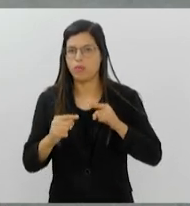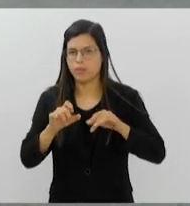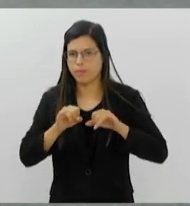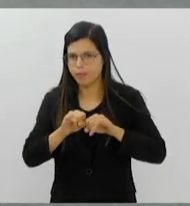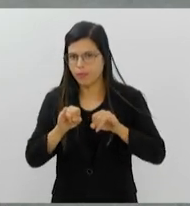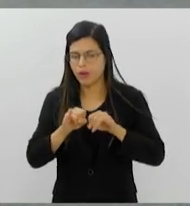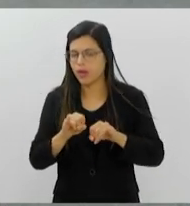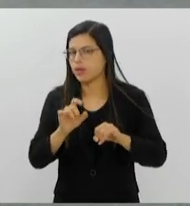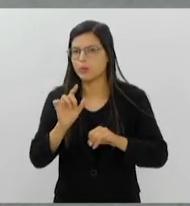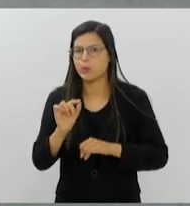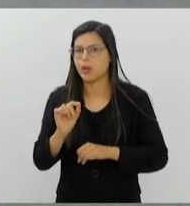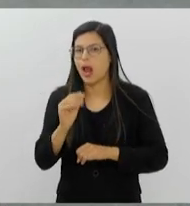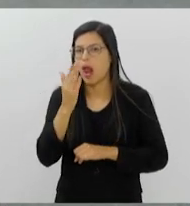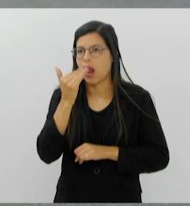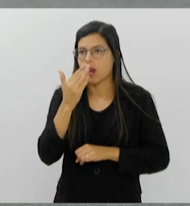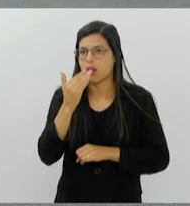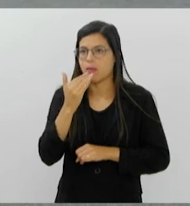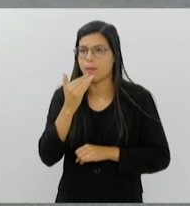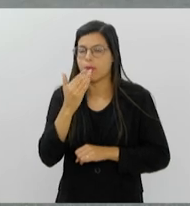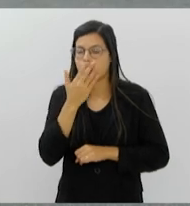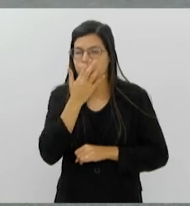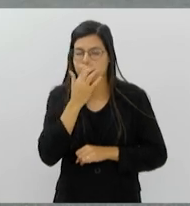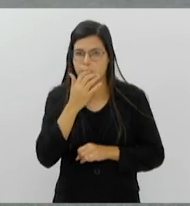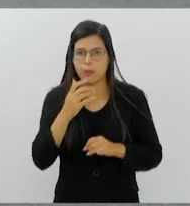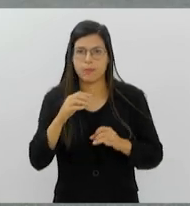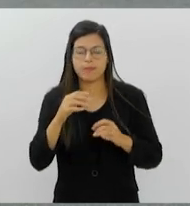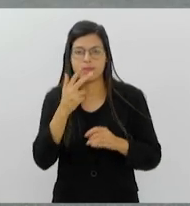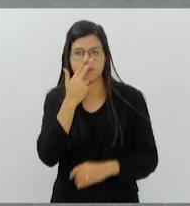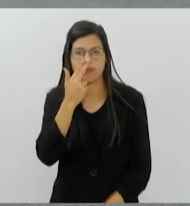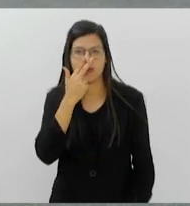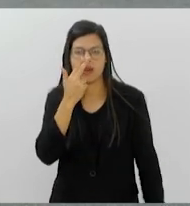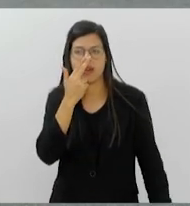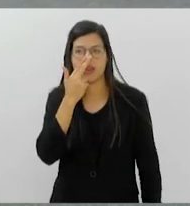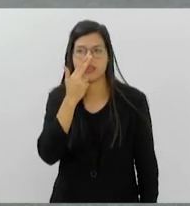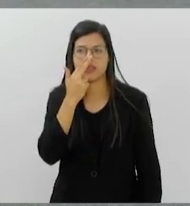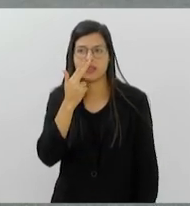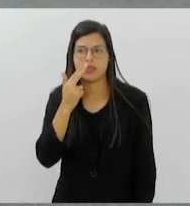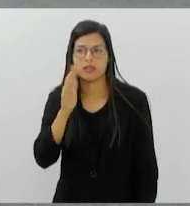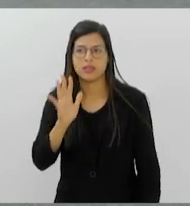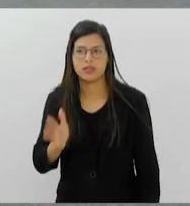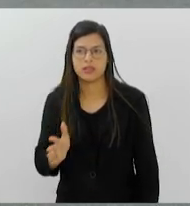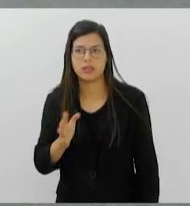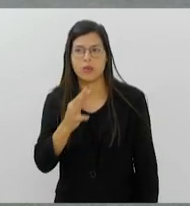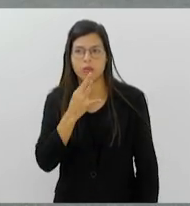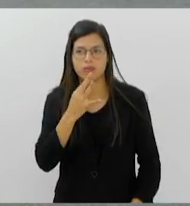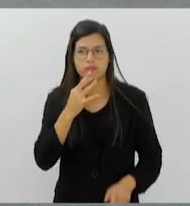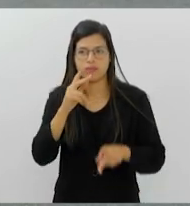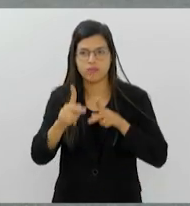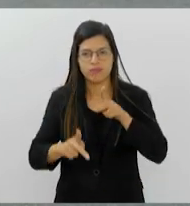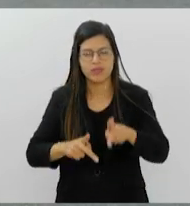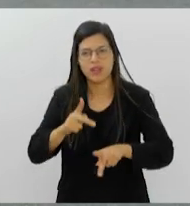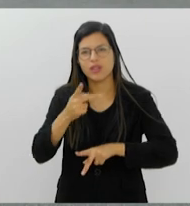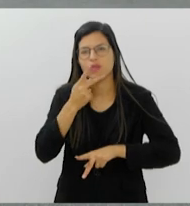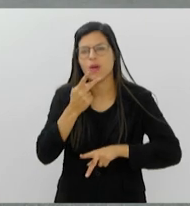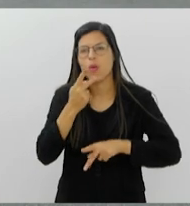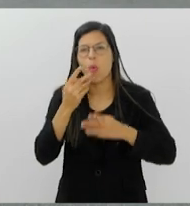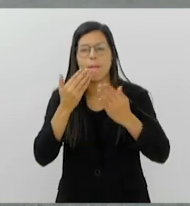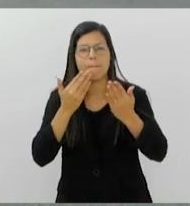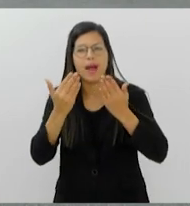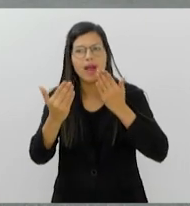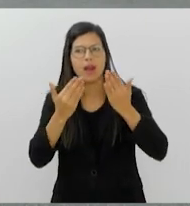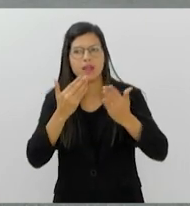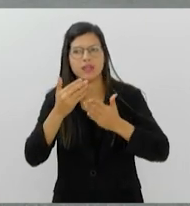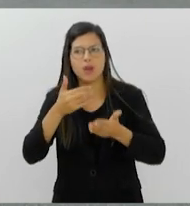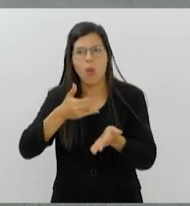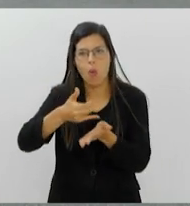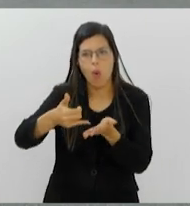em supermercados, de alimentos similares ao tradicionalmente já conhecido pelos consumidores, pela população. No texto eles citam a comparação entre o